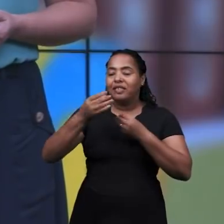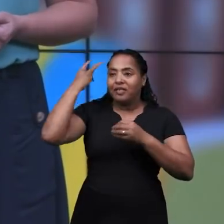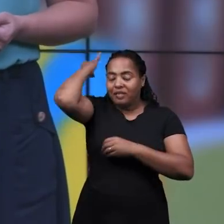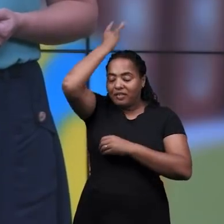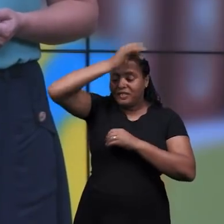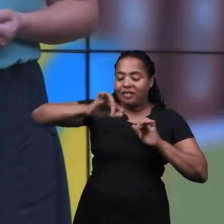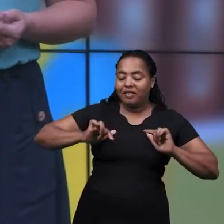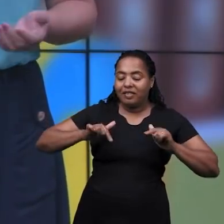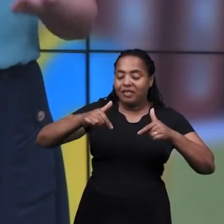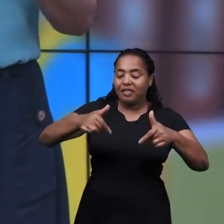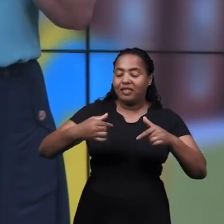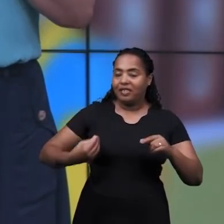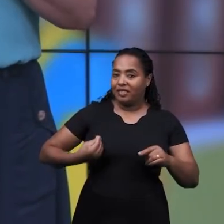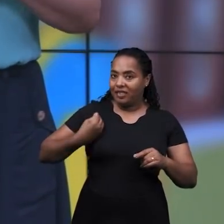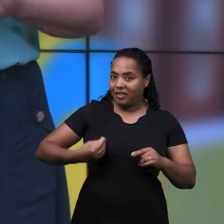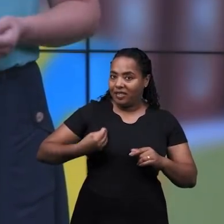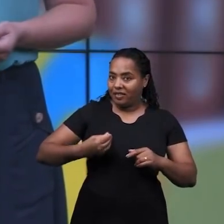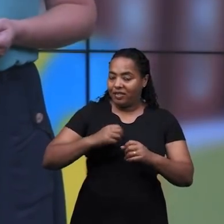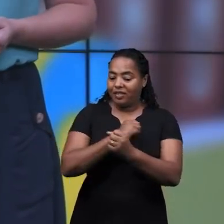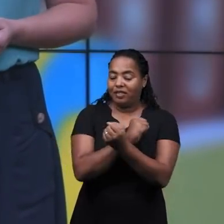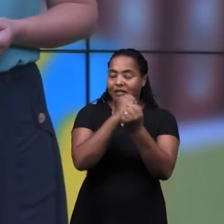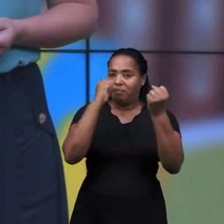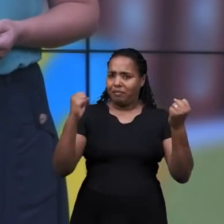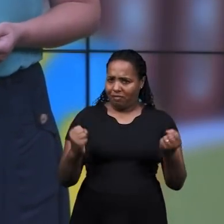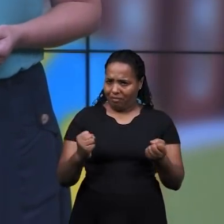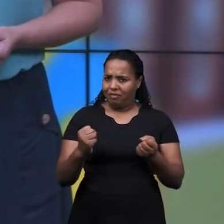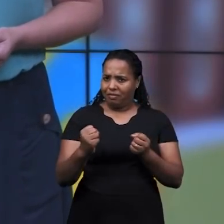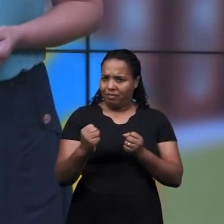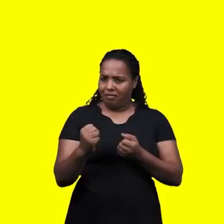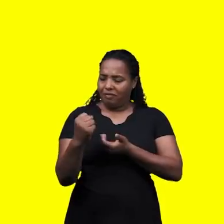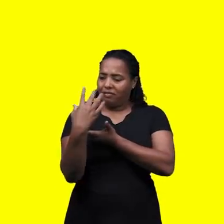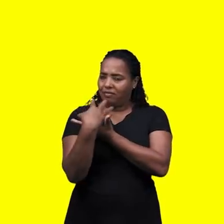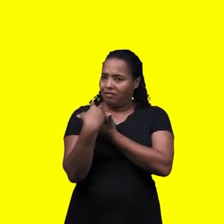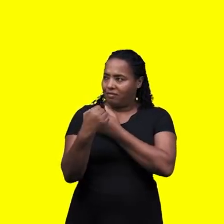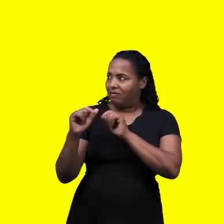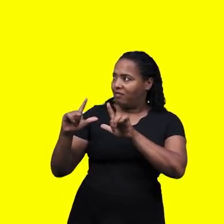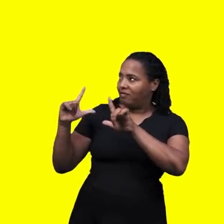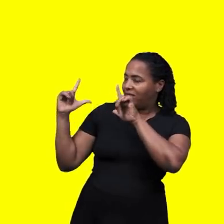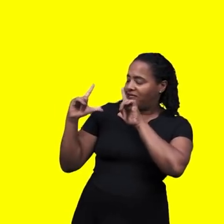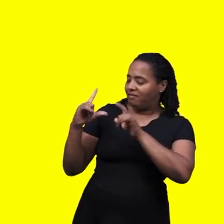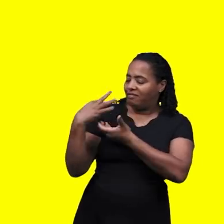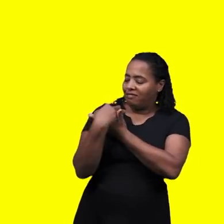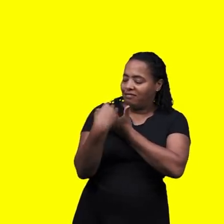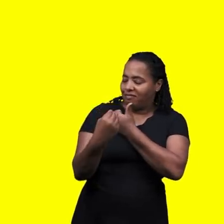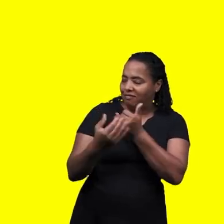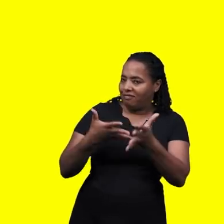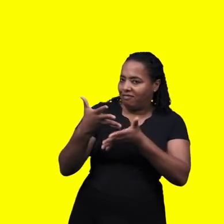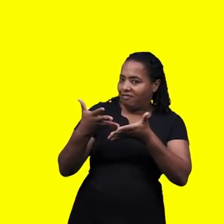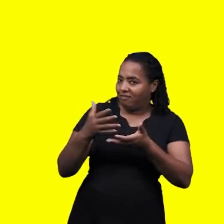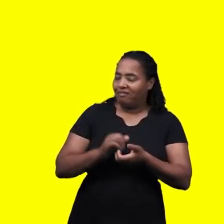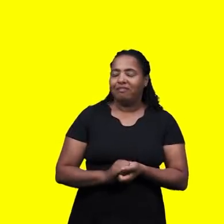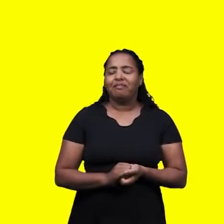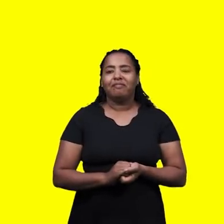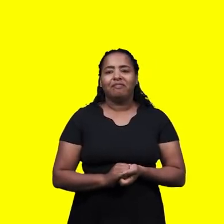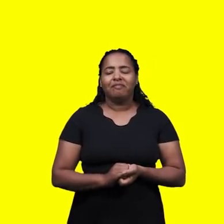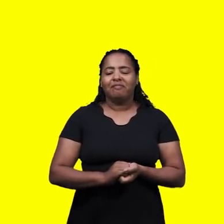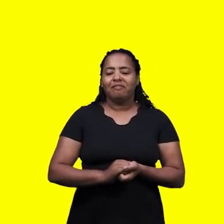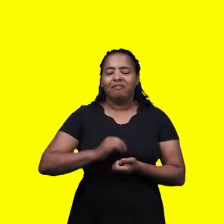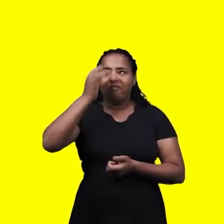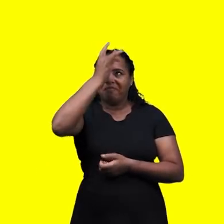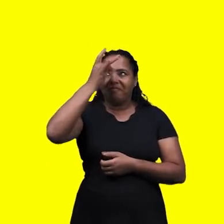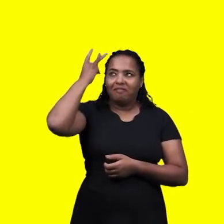vida de Sansão. Convido que todos leiam comigo o versículo projetado no slide. E o Espírito